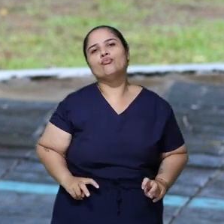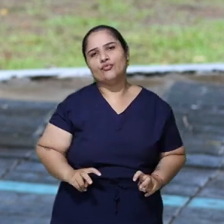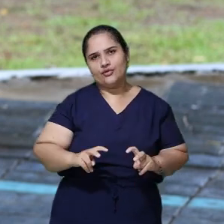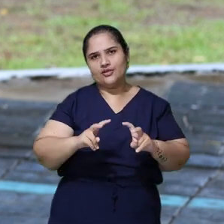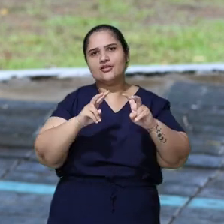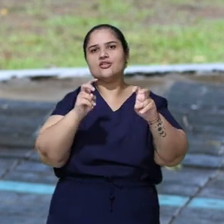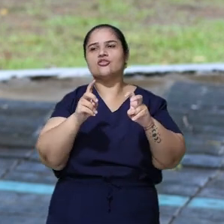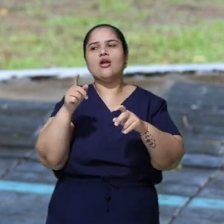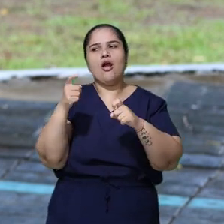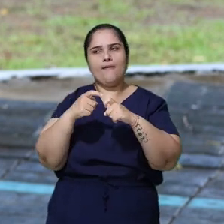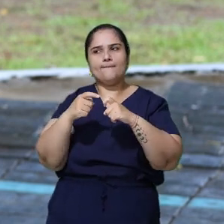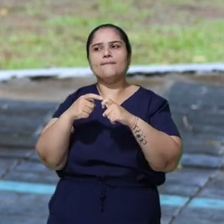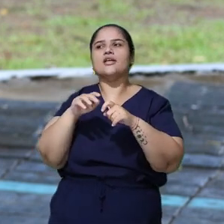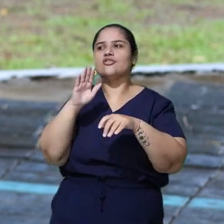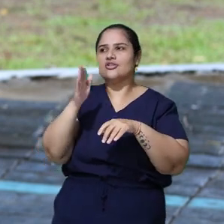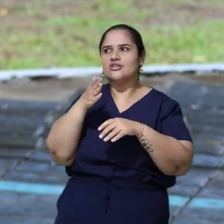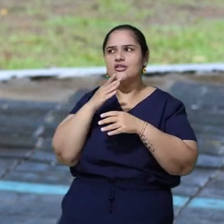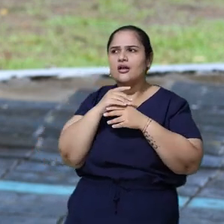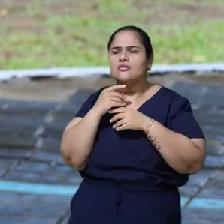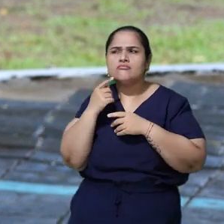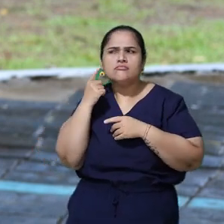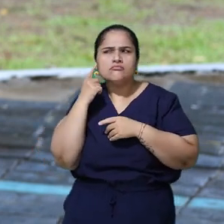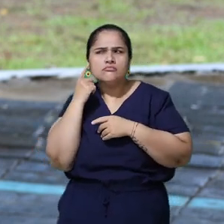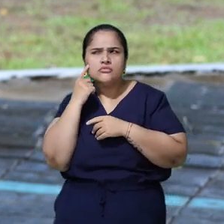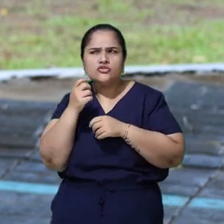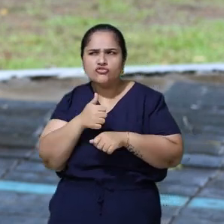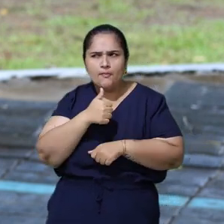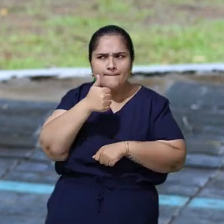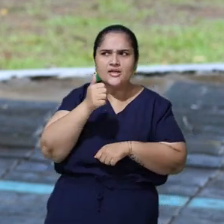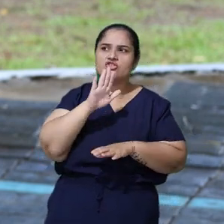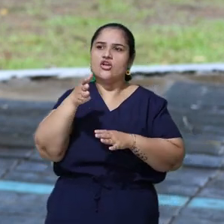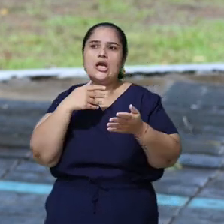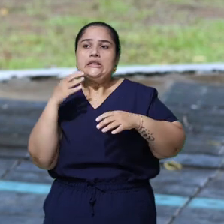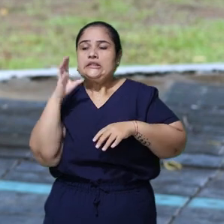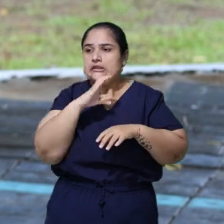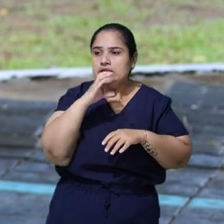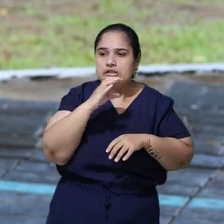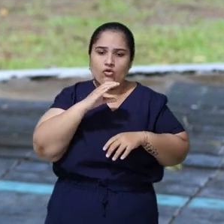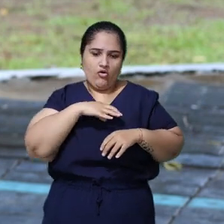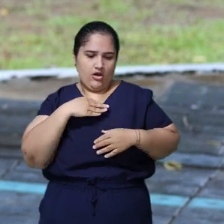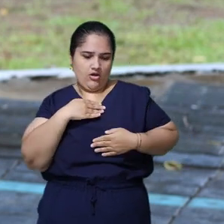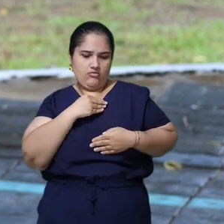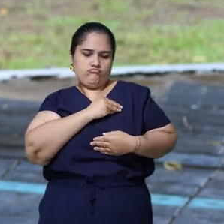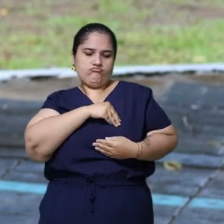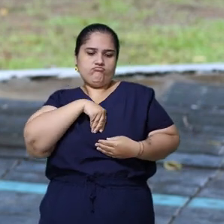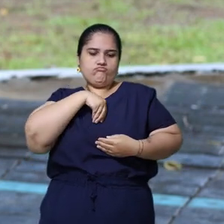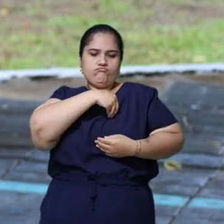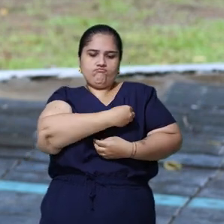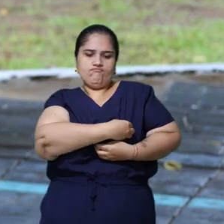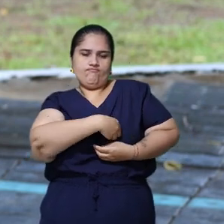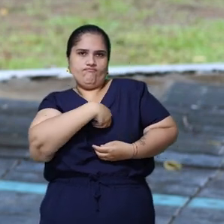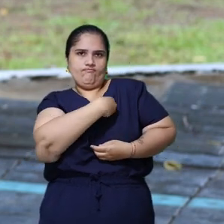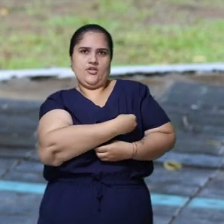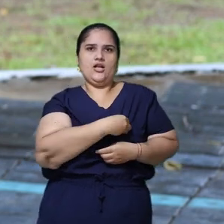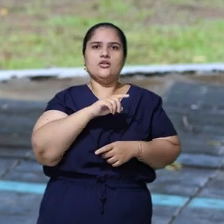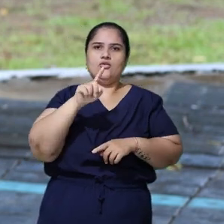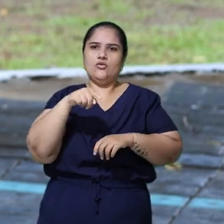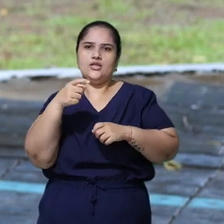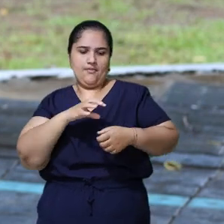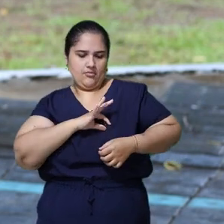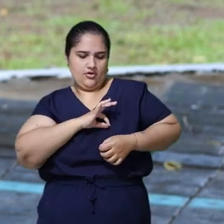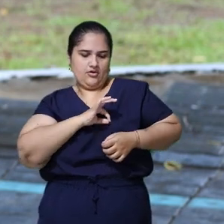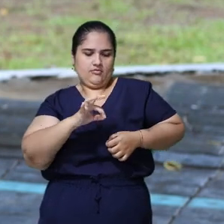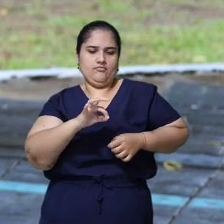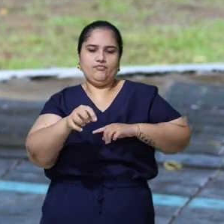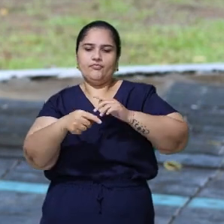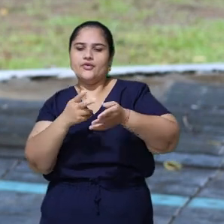de primeira, já corremos para fazer ultrassom, biópsias, até chegar até o diagnóstico. Então eu tinha um sintoma que